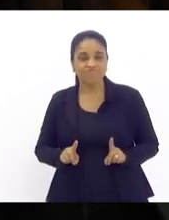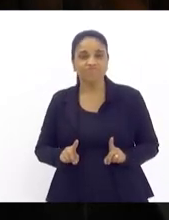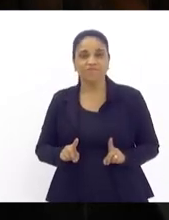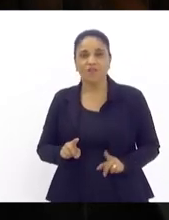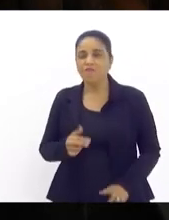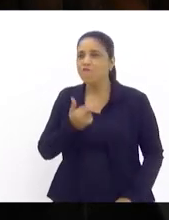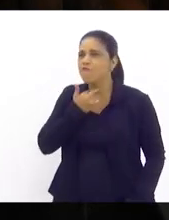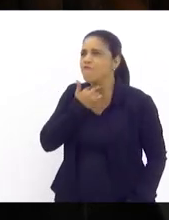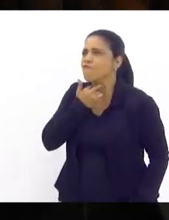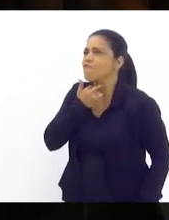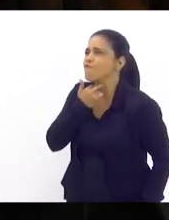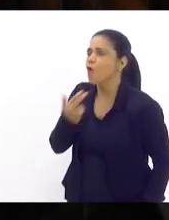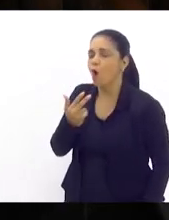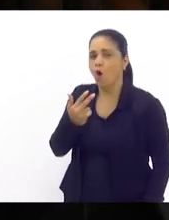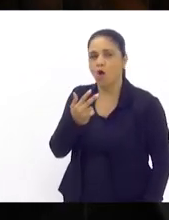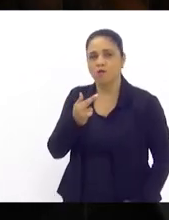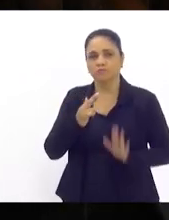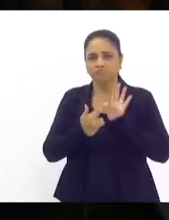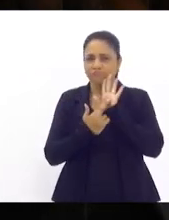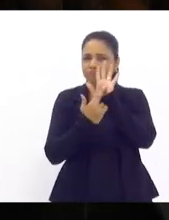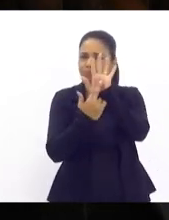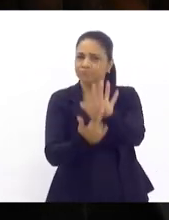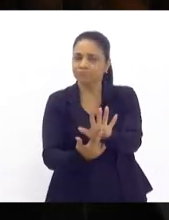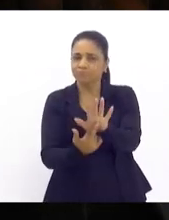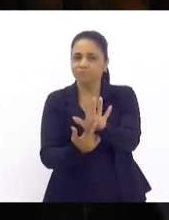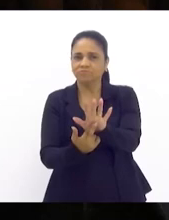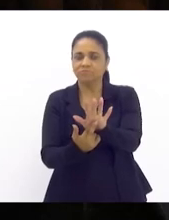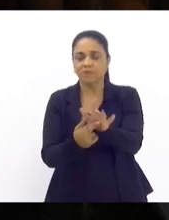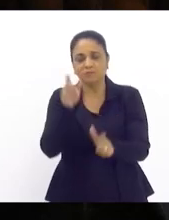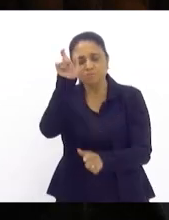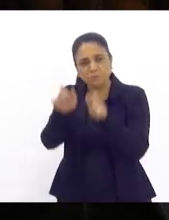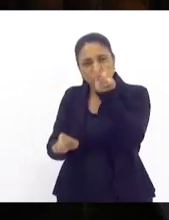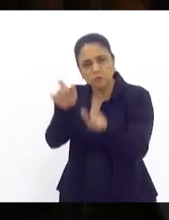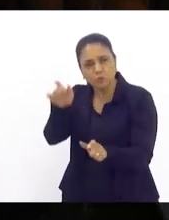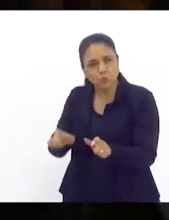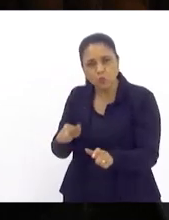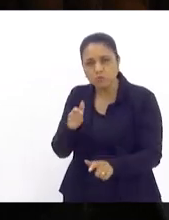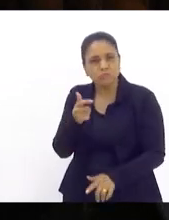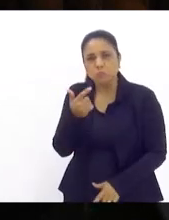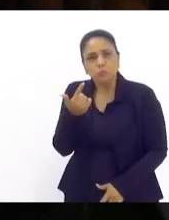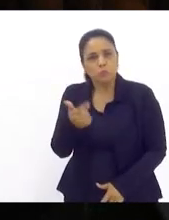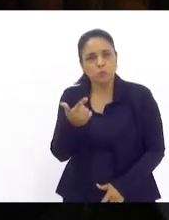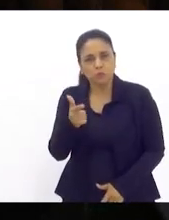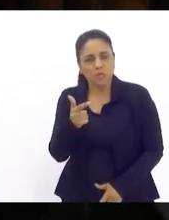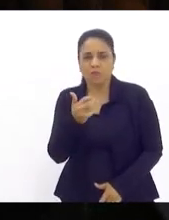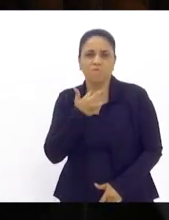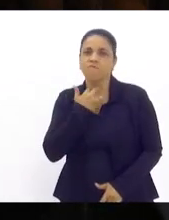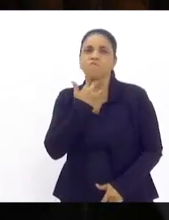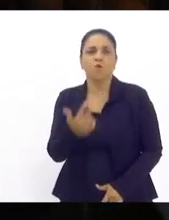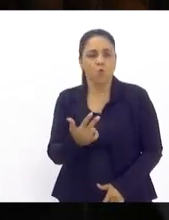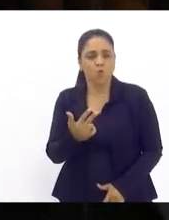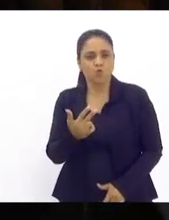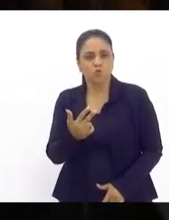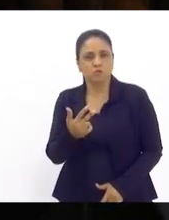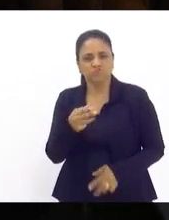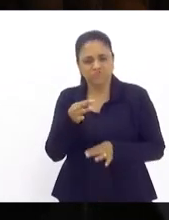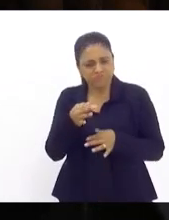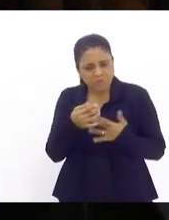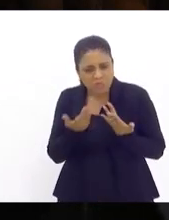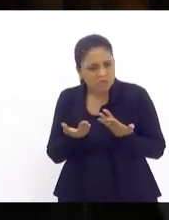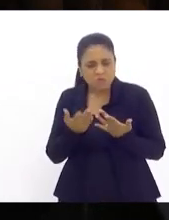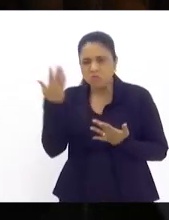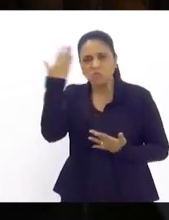a estas pessoas, presidente, que muitas vezes não têm voz e são tratadas como invisíveis pelo